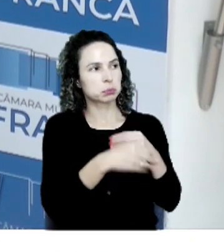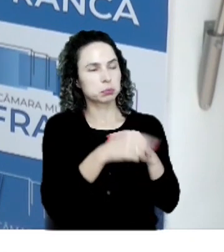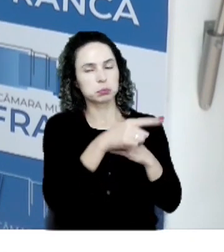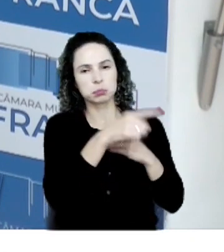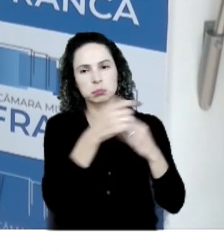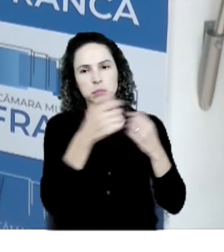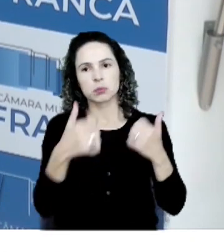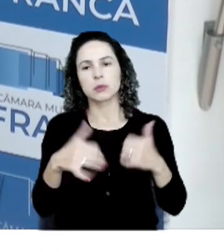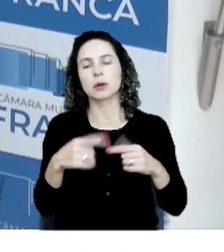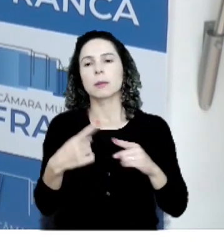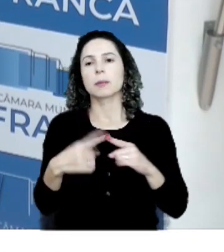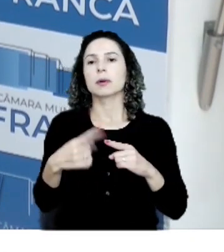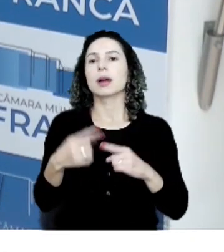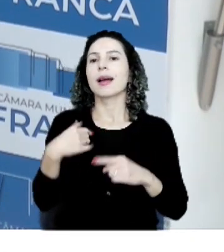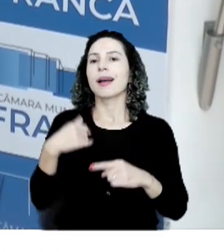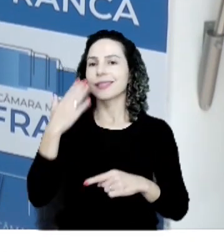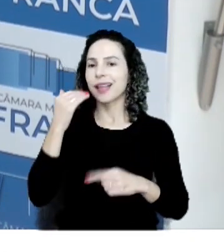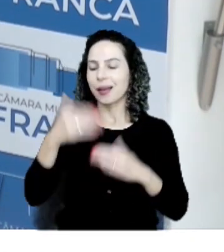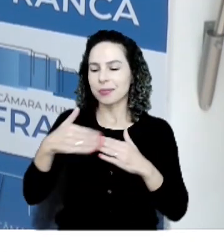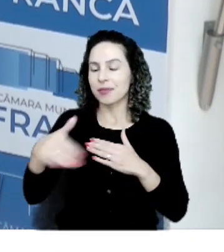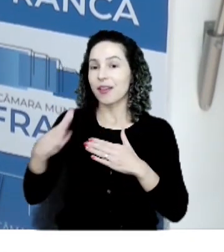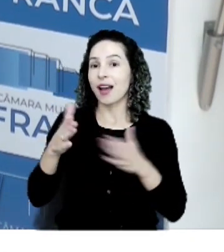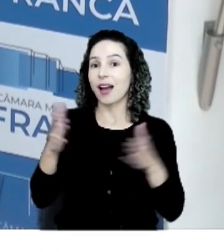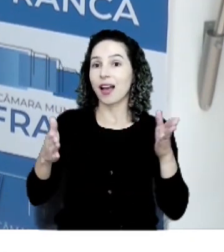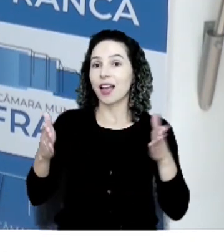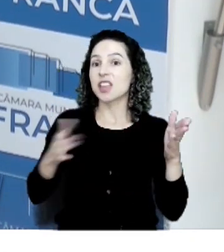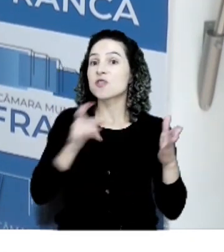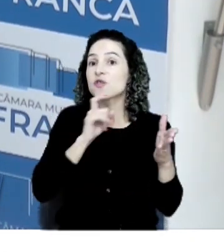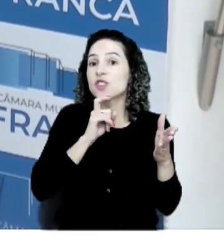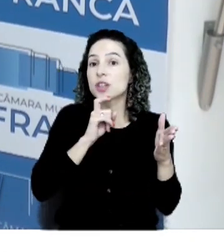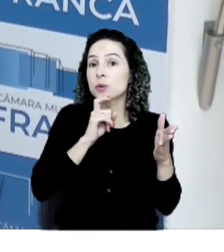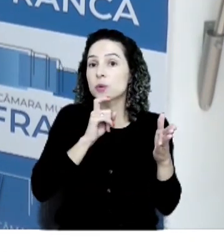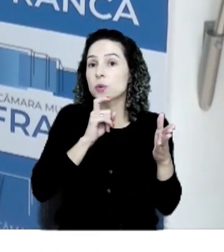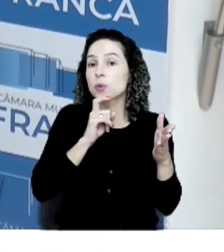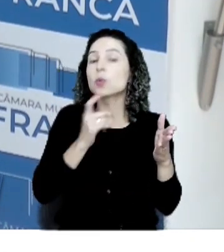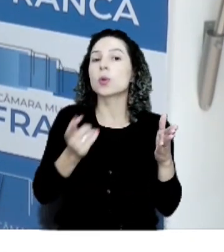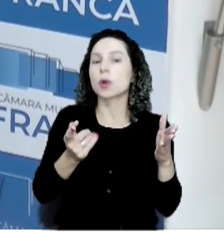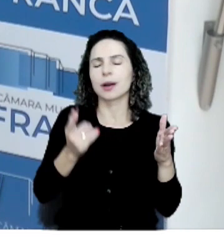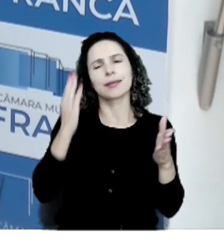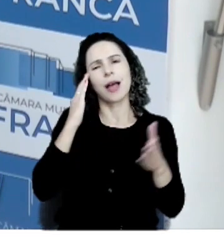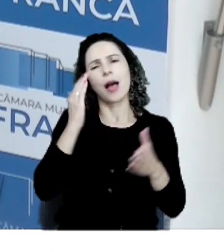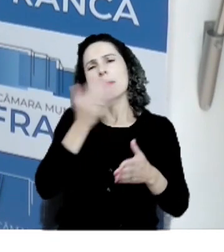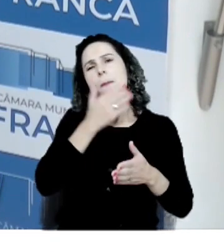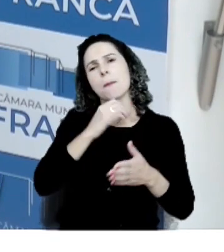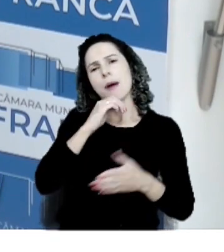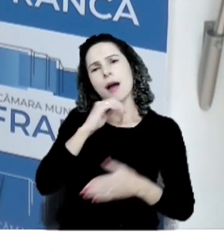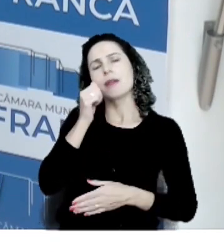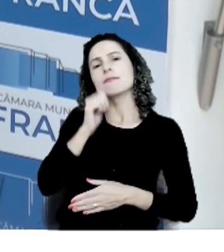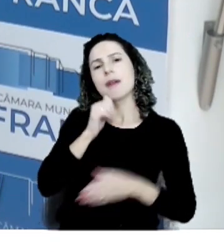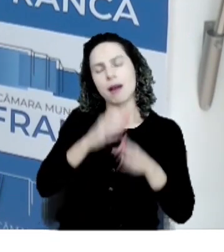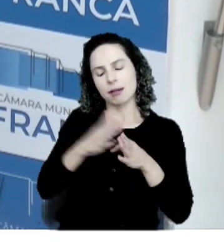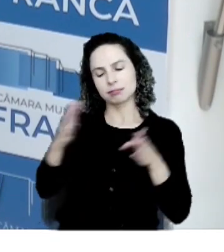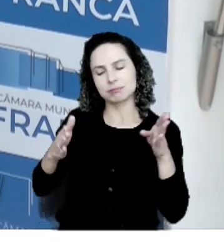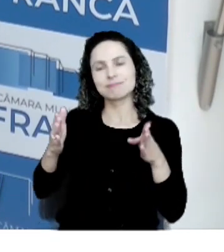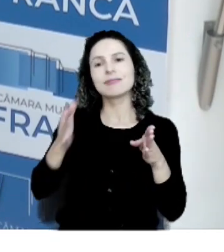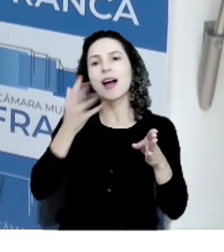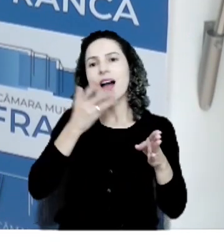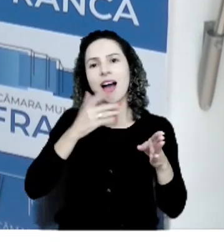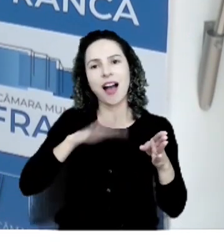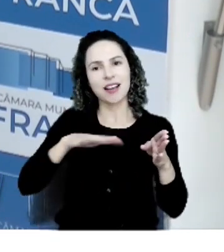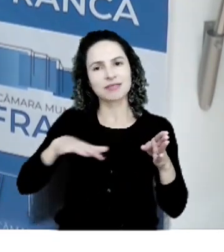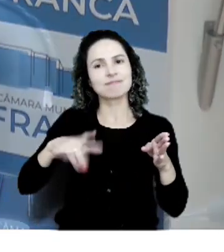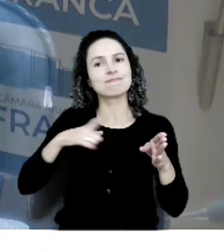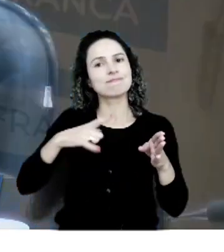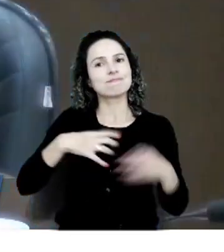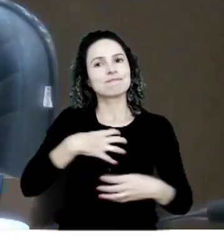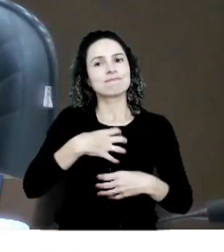dizendo, porque a gente sabe que agora entra o período do frio, e quem foi pai e mãe sabe que nessa época as crianças sofrem bastante com essa